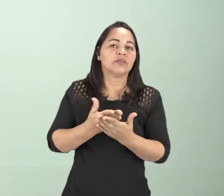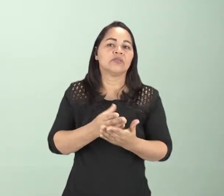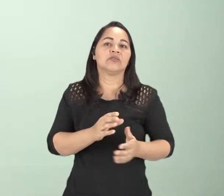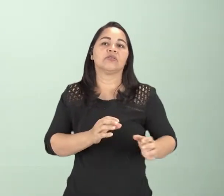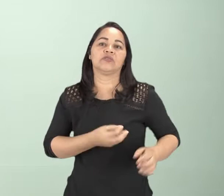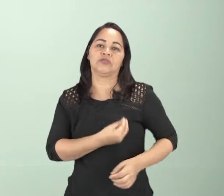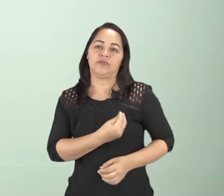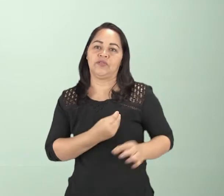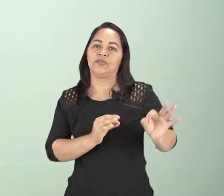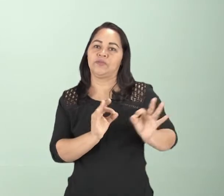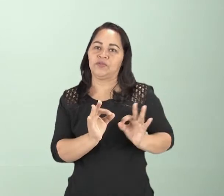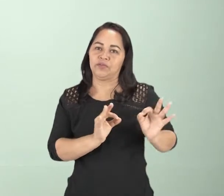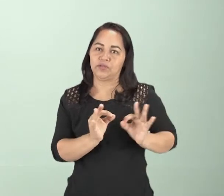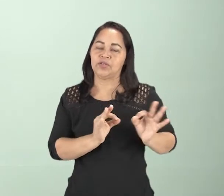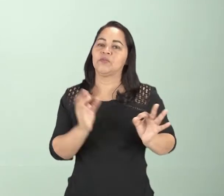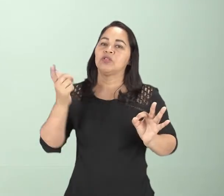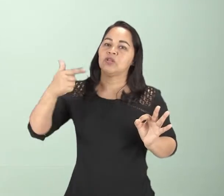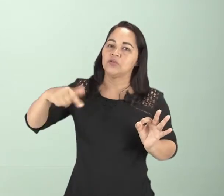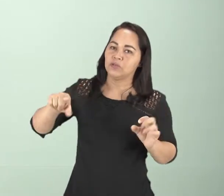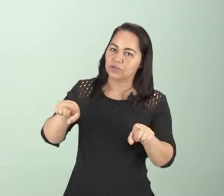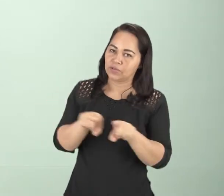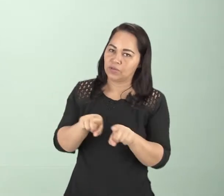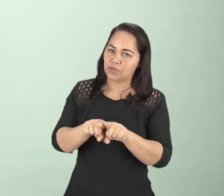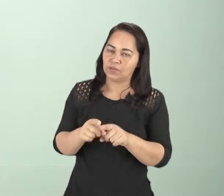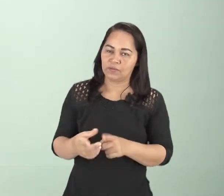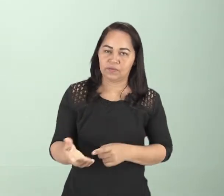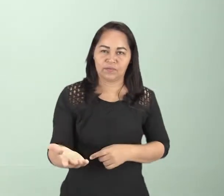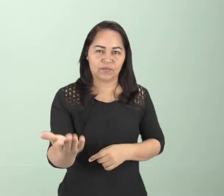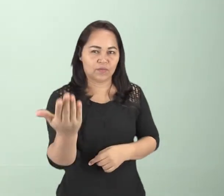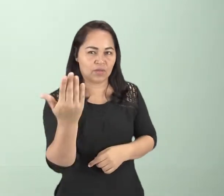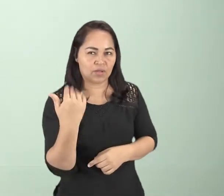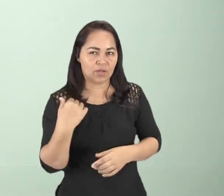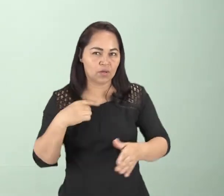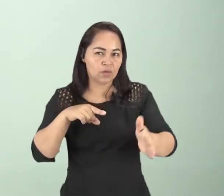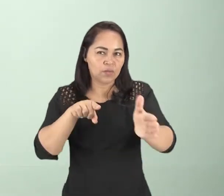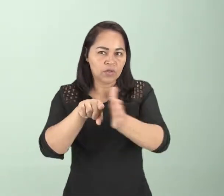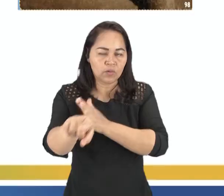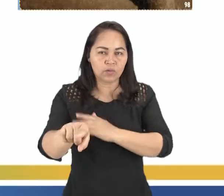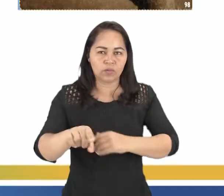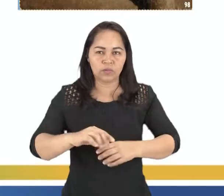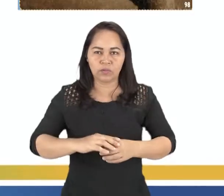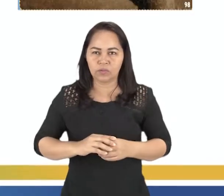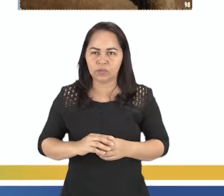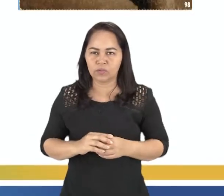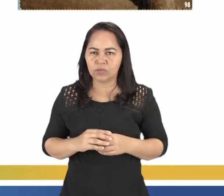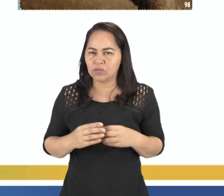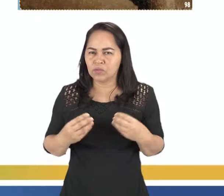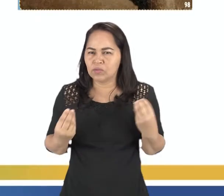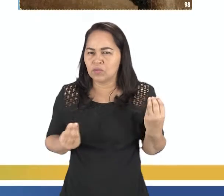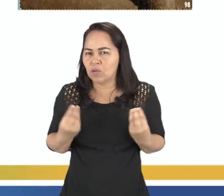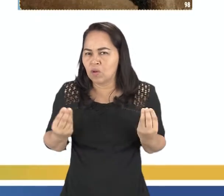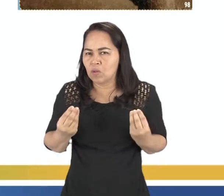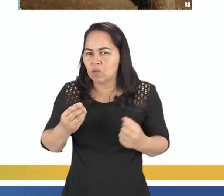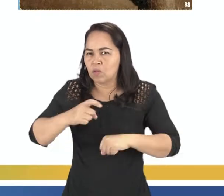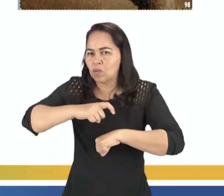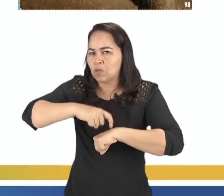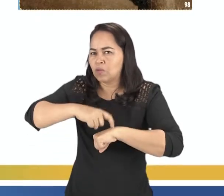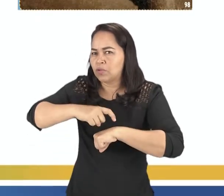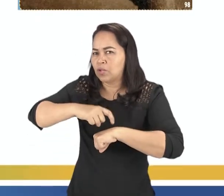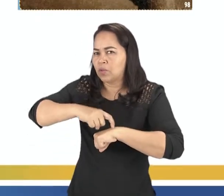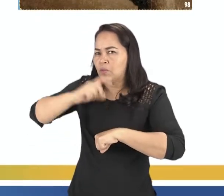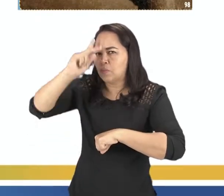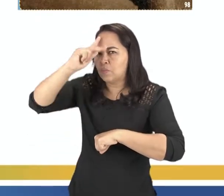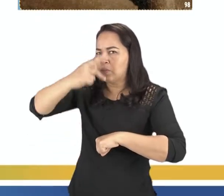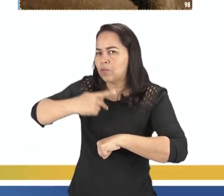Vida, como as demais também. Vamos lá? Então eu lhes pergunto, quando é o meu tempo? Como assim quando é o meu tempo? Tempo de